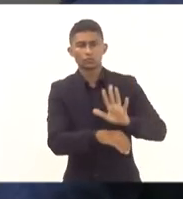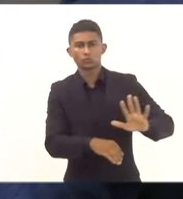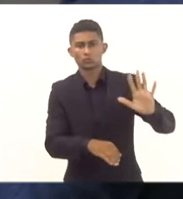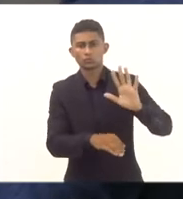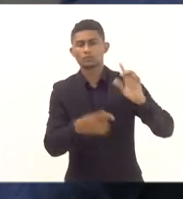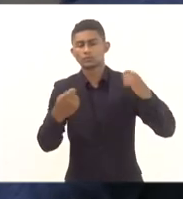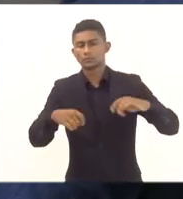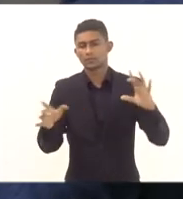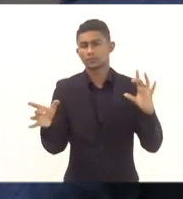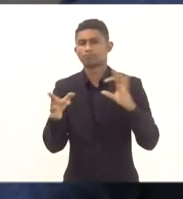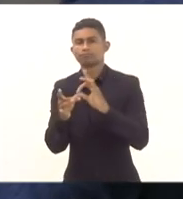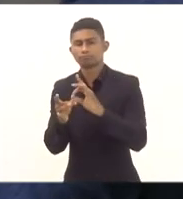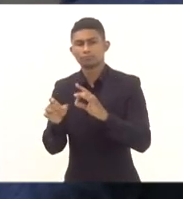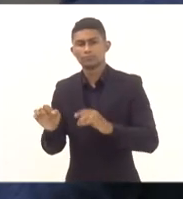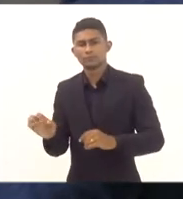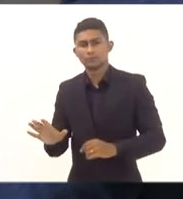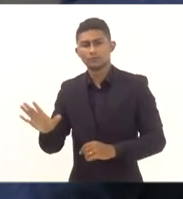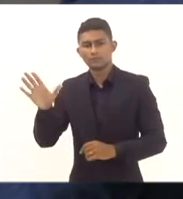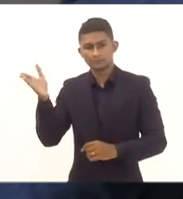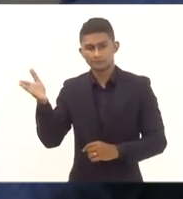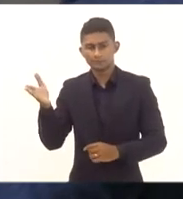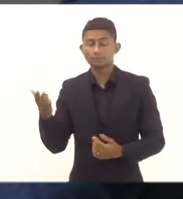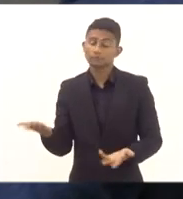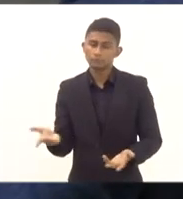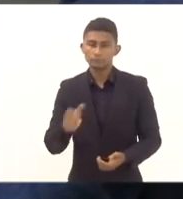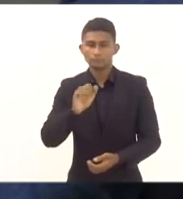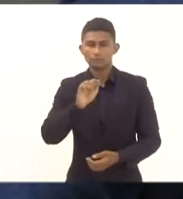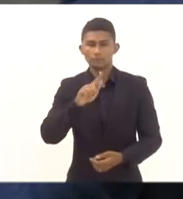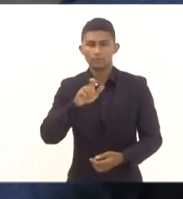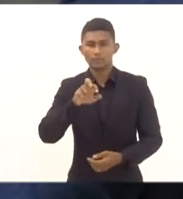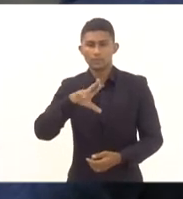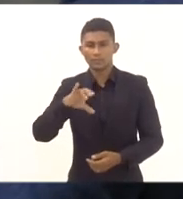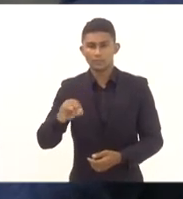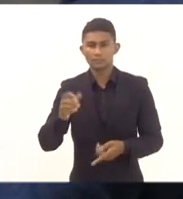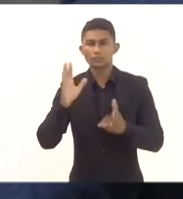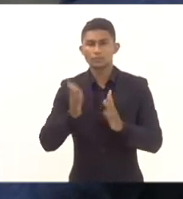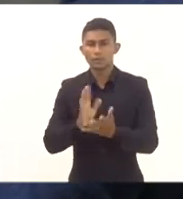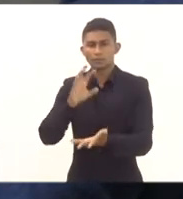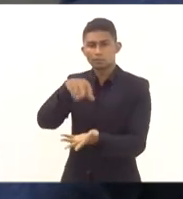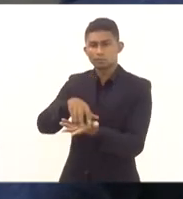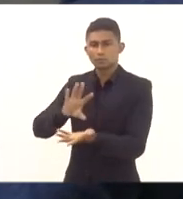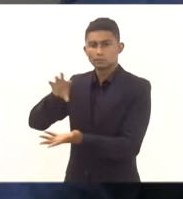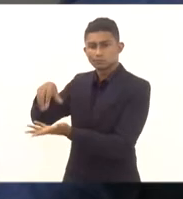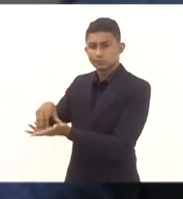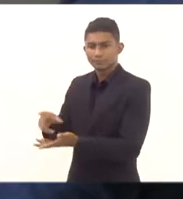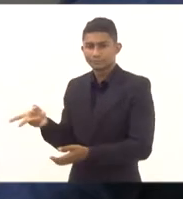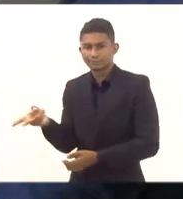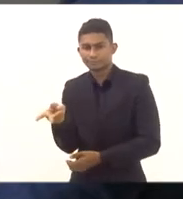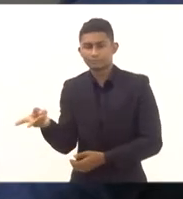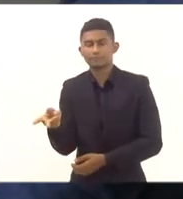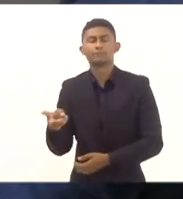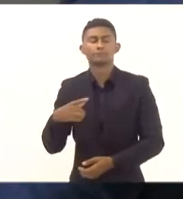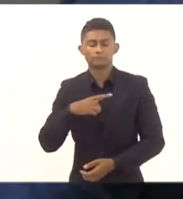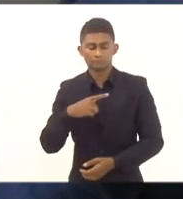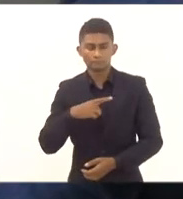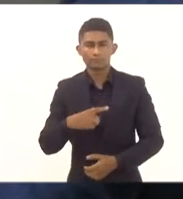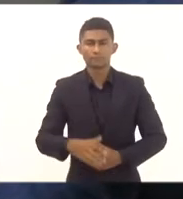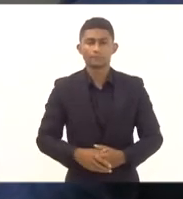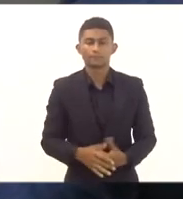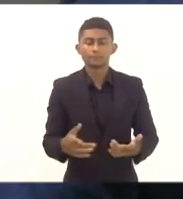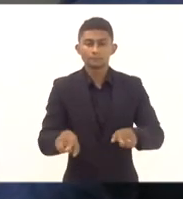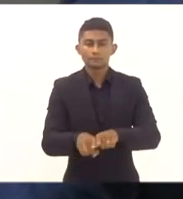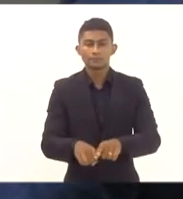favela então a gerry tá com composta avançados na Jacarezinho na Muzema E aí